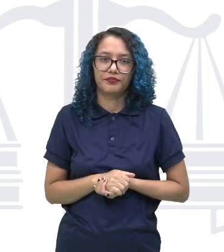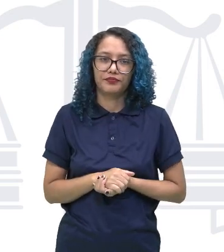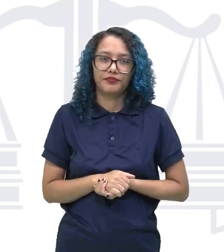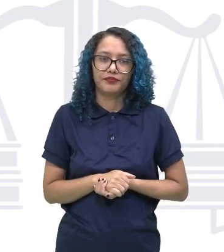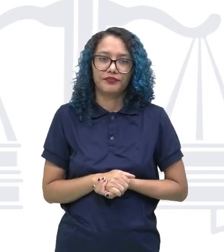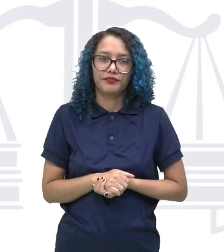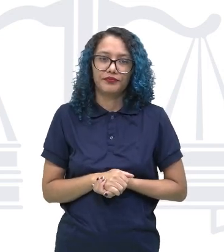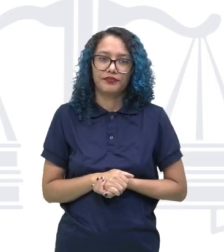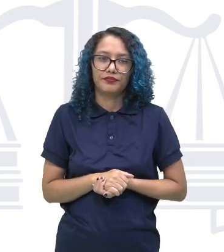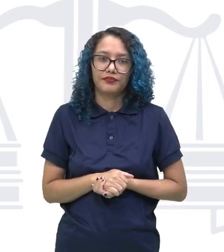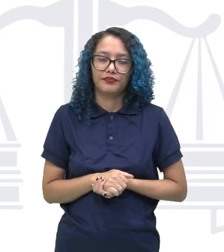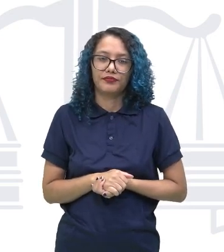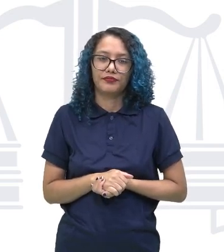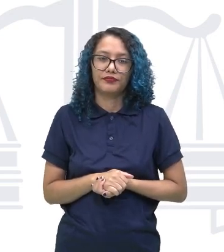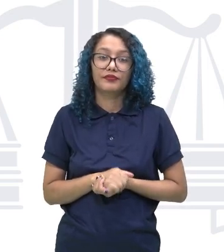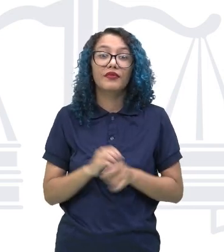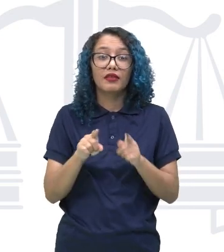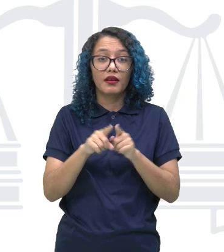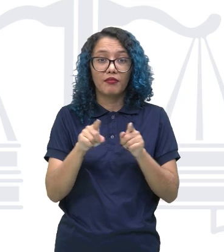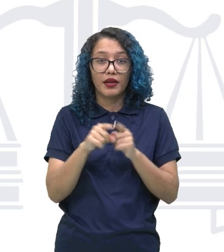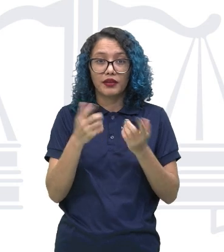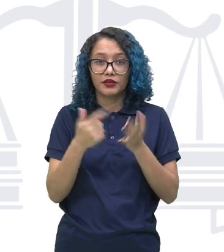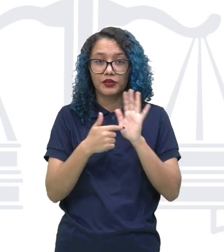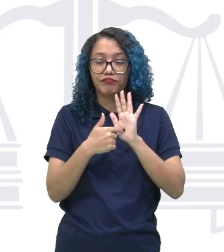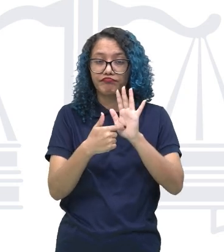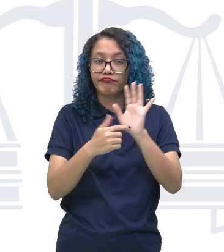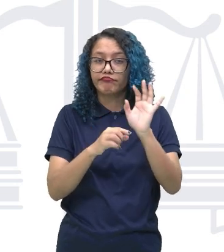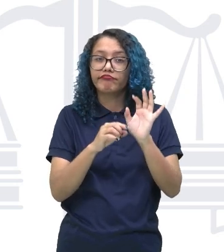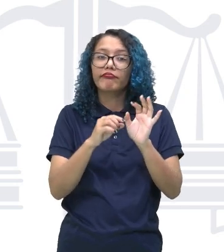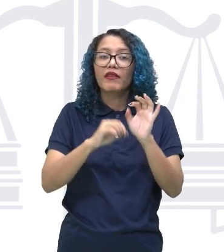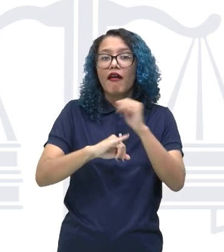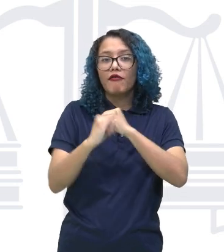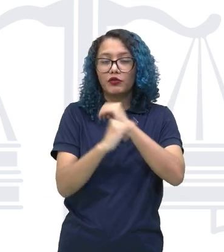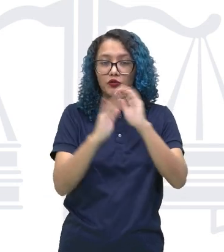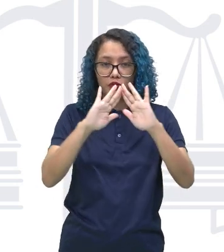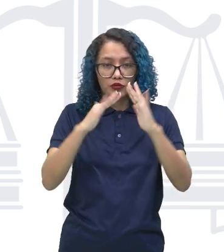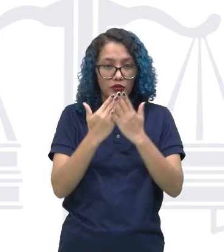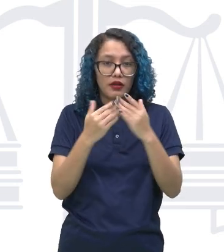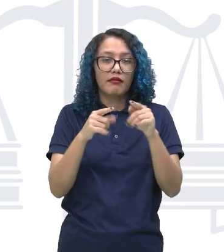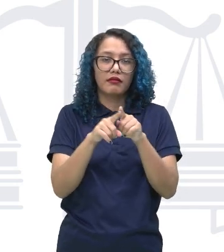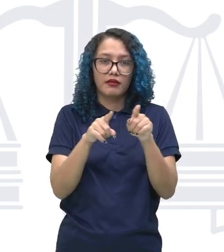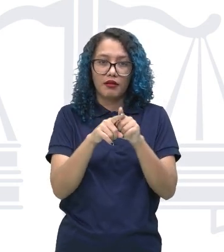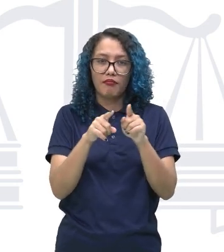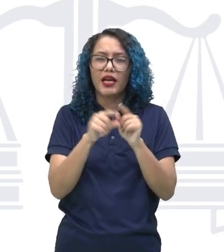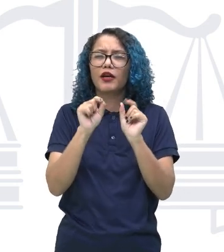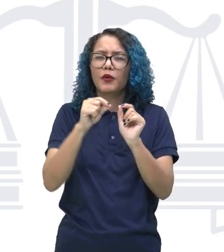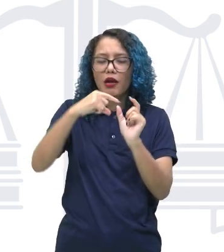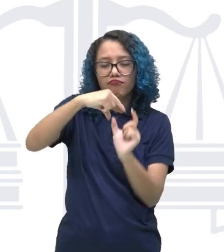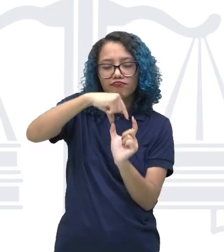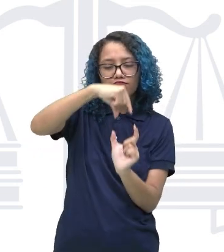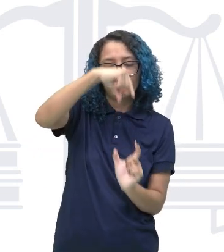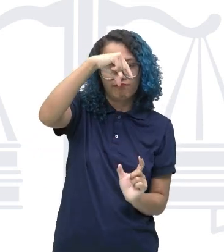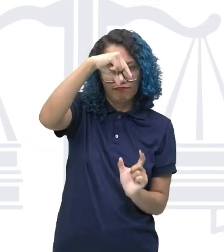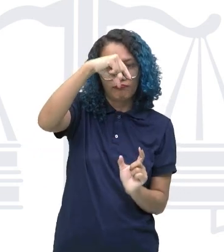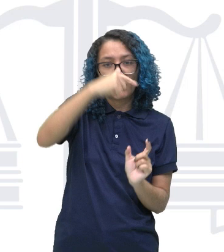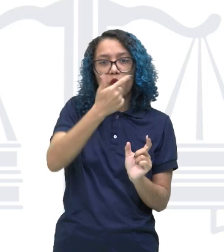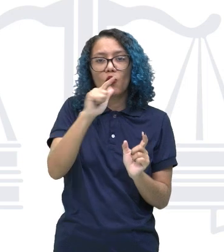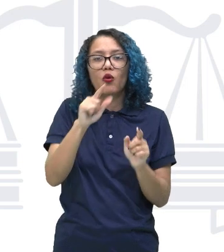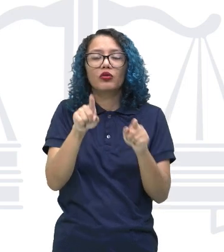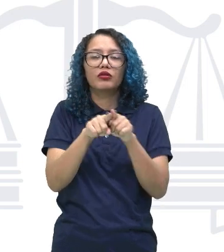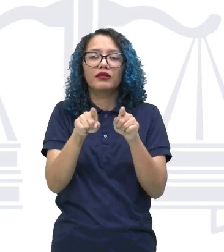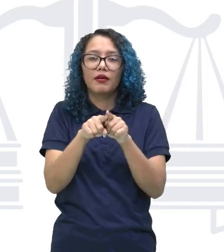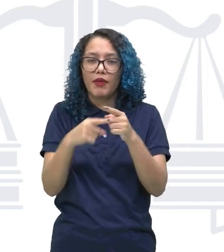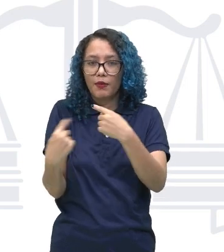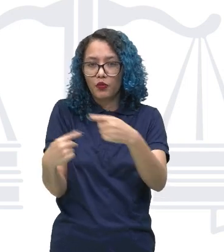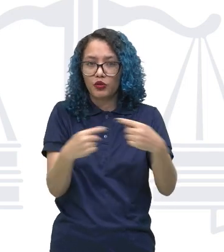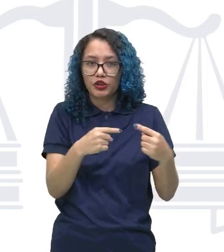colocamos também a infraestrutura escolar, que vocês observam que ela passa de forma transversal, né? Colocamos também as políticas de